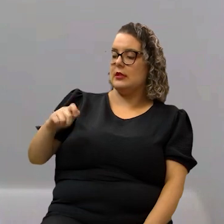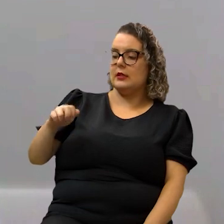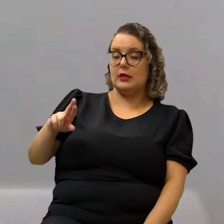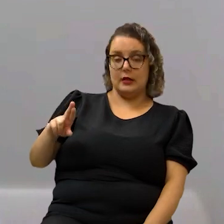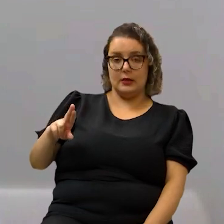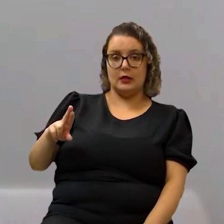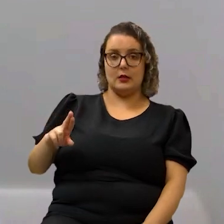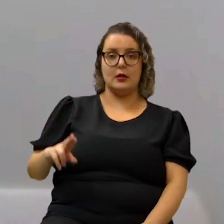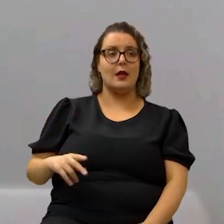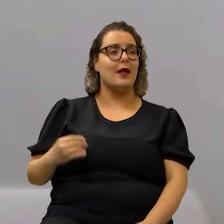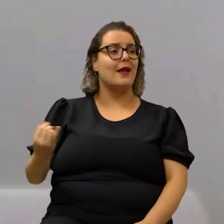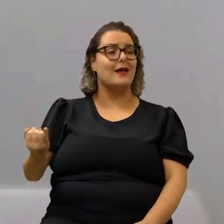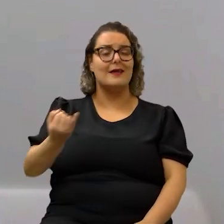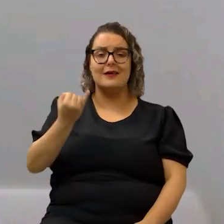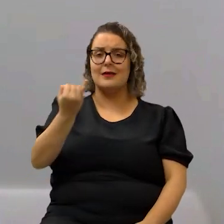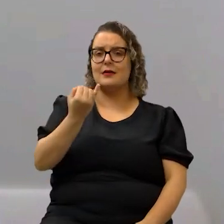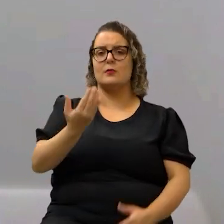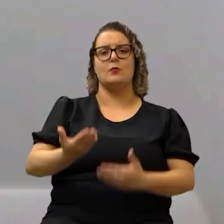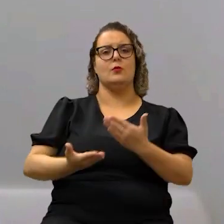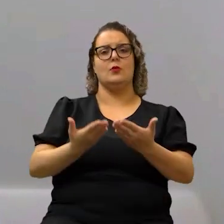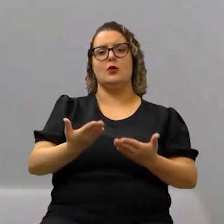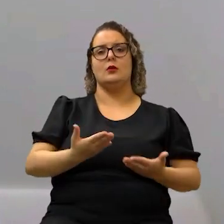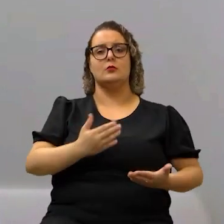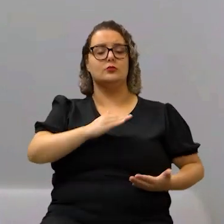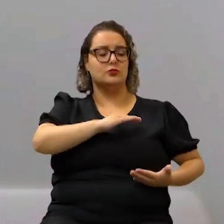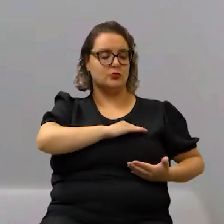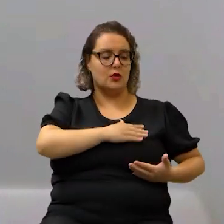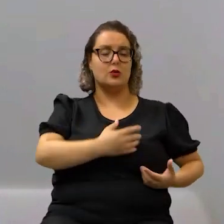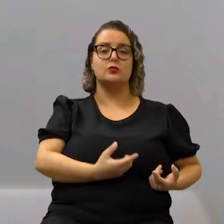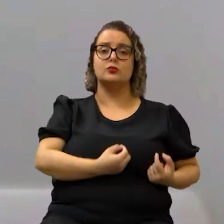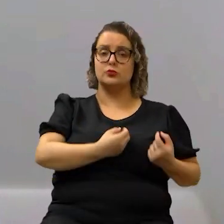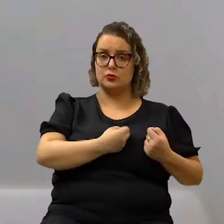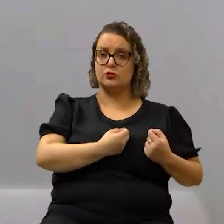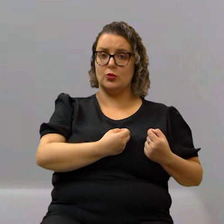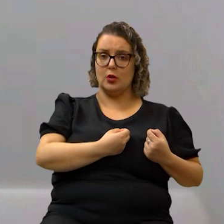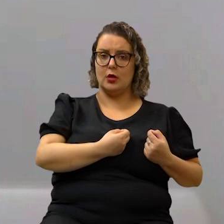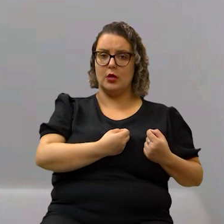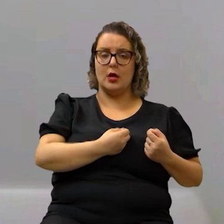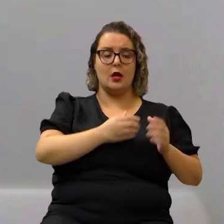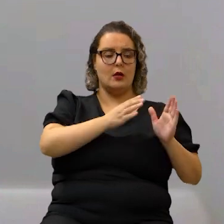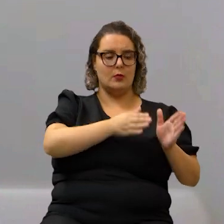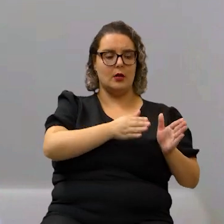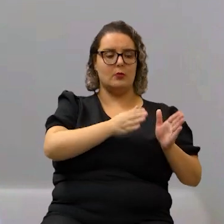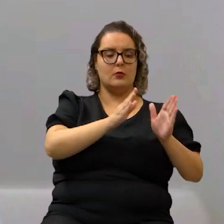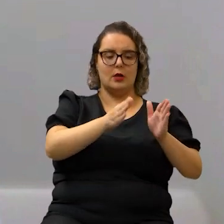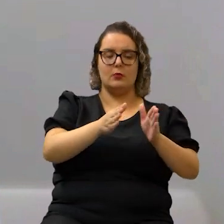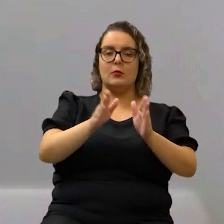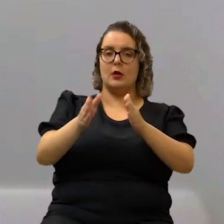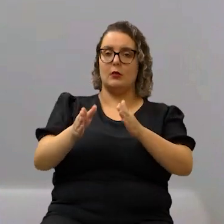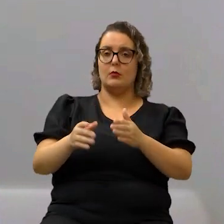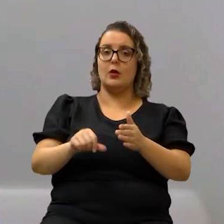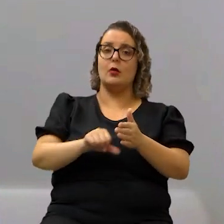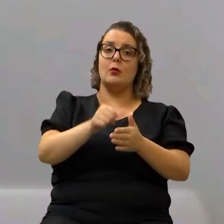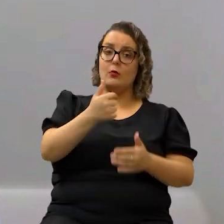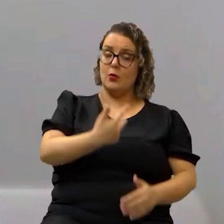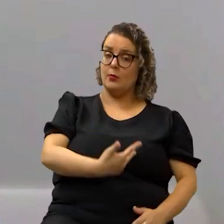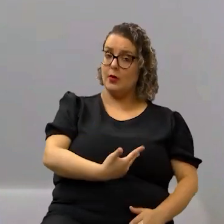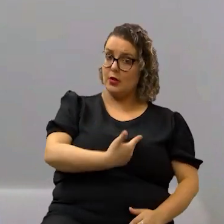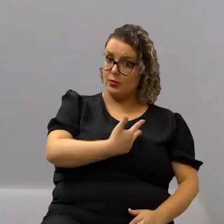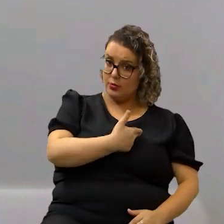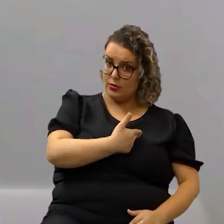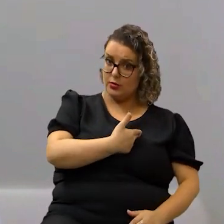no tratamento do câncer de mama, porque veja, o tratamento do câncer de mama, ele é feito em etapas. Tem uma etapa